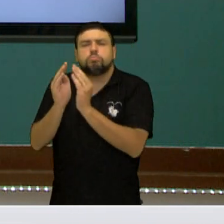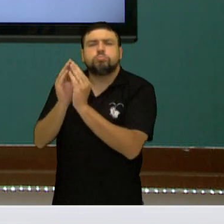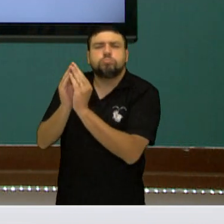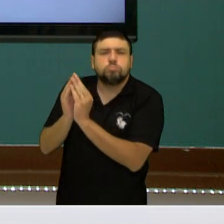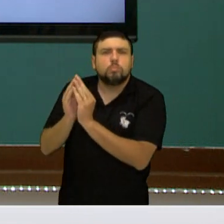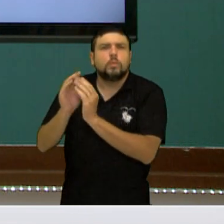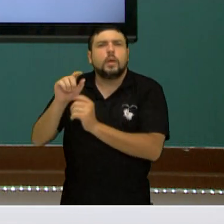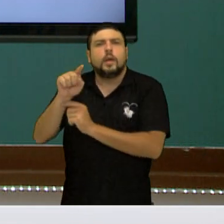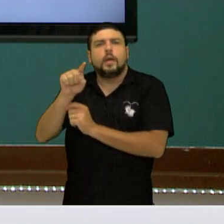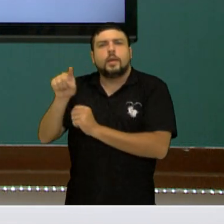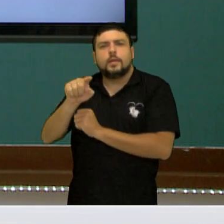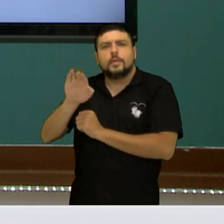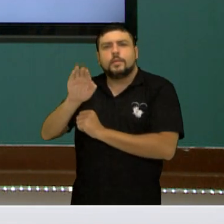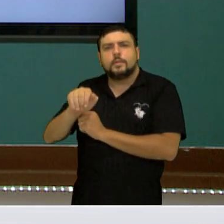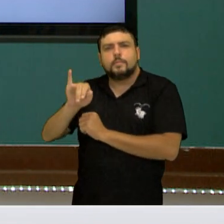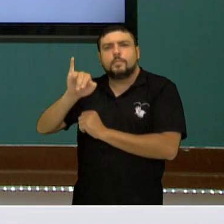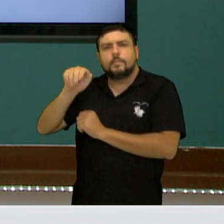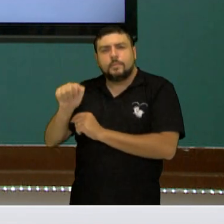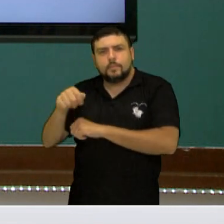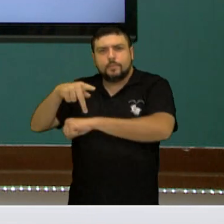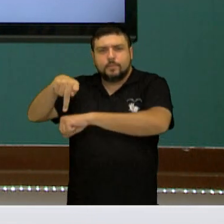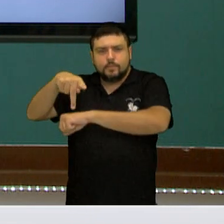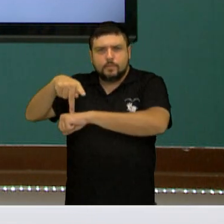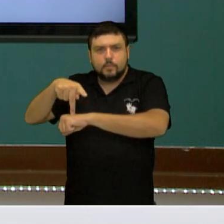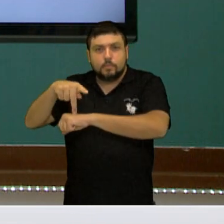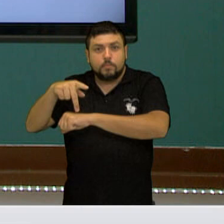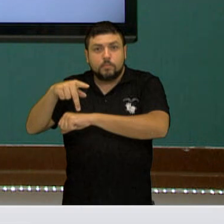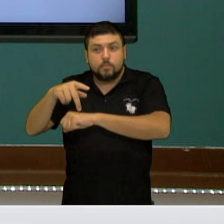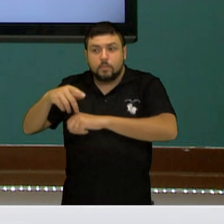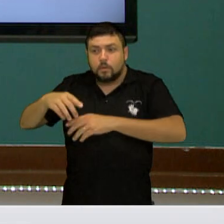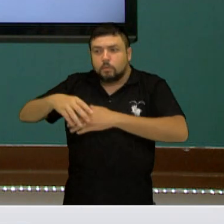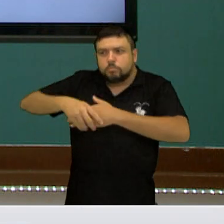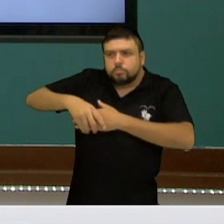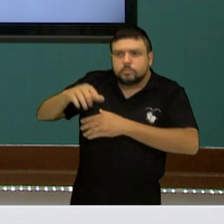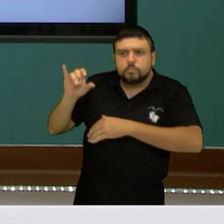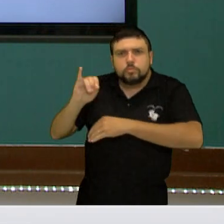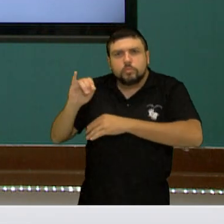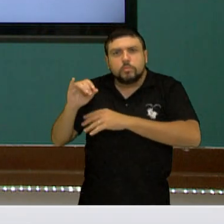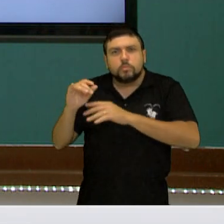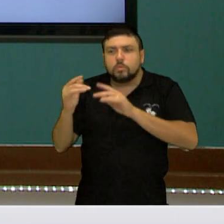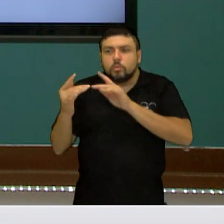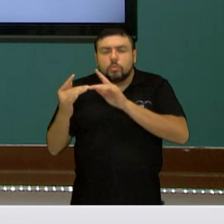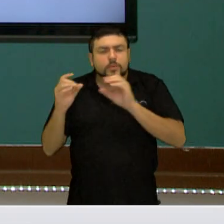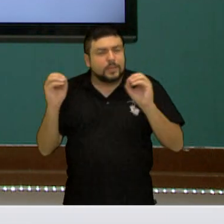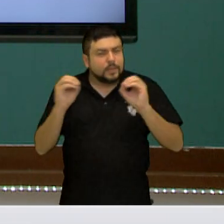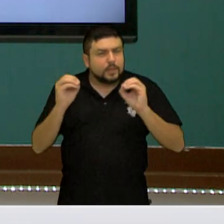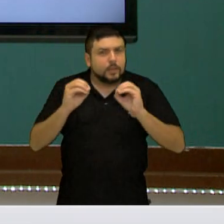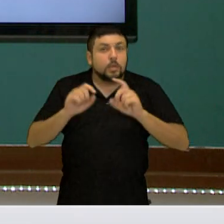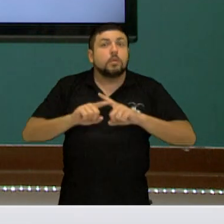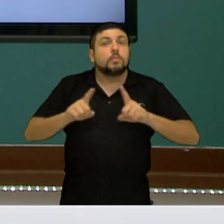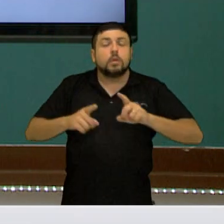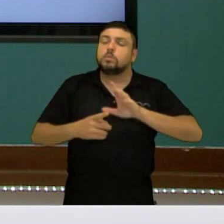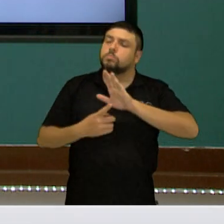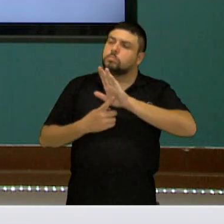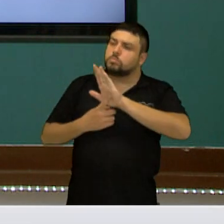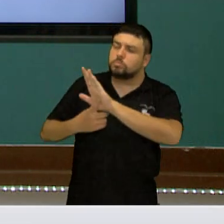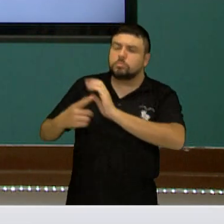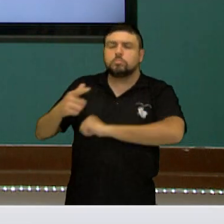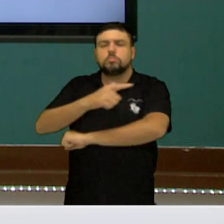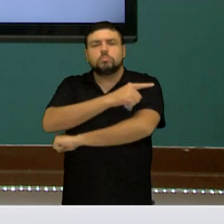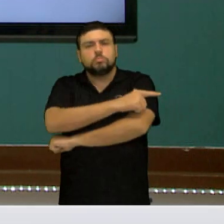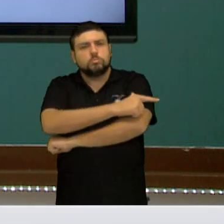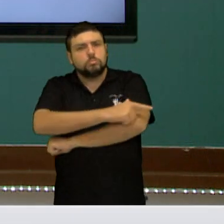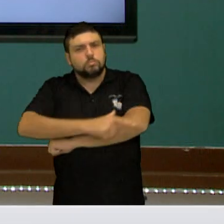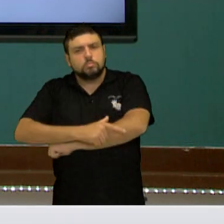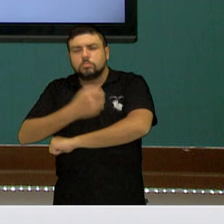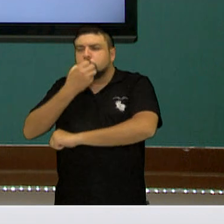da Zâmbia. Essas saudações sem contato físico transmitem respeito e boas-vindas. Então, olha